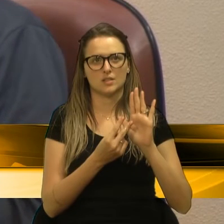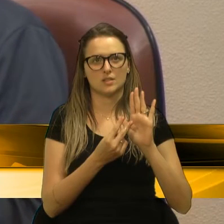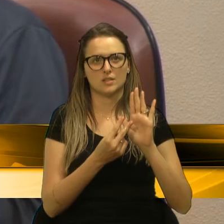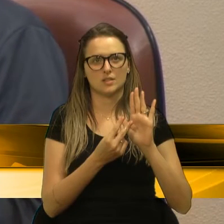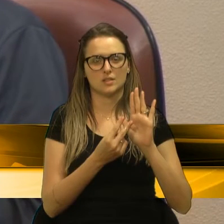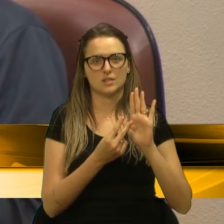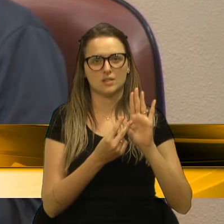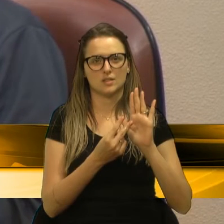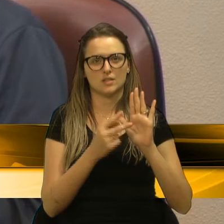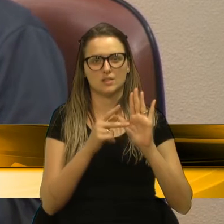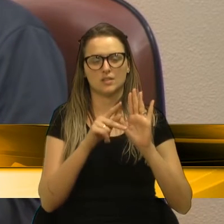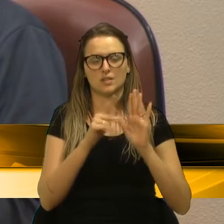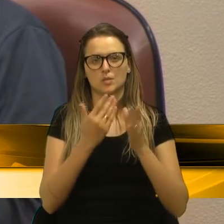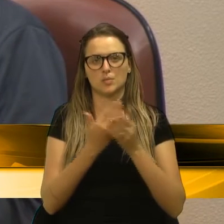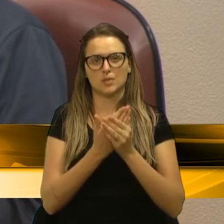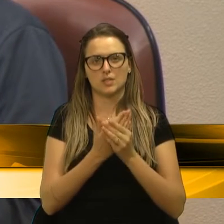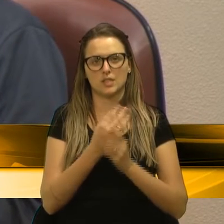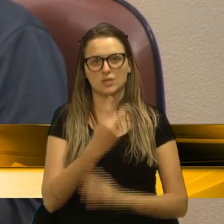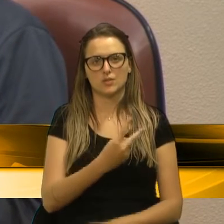peça número